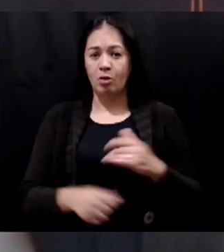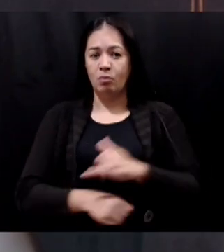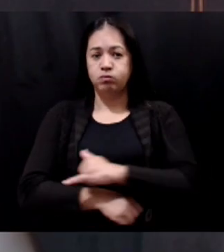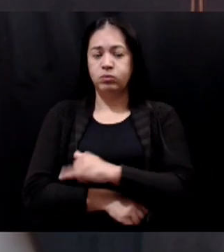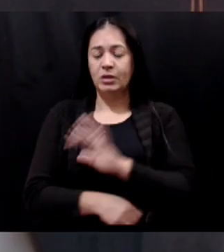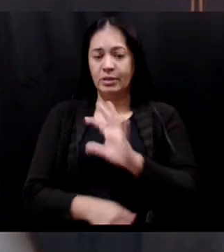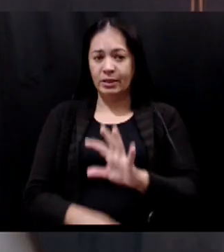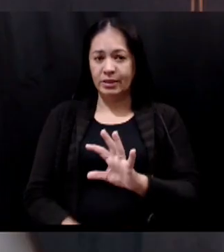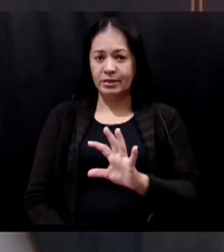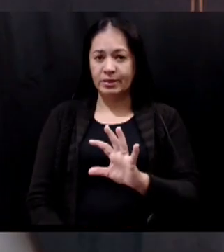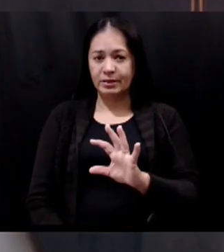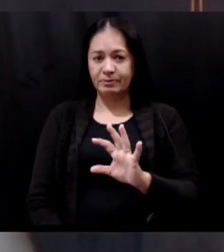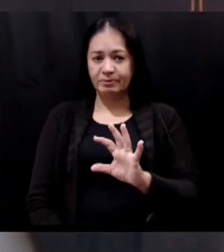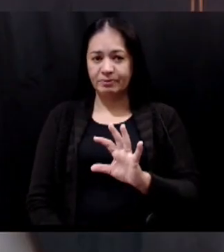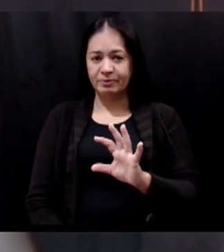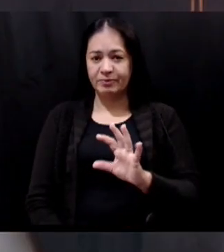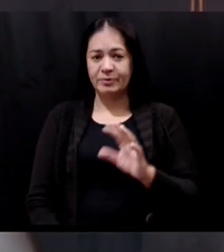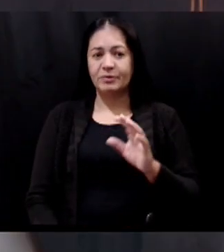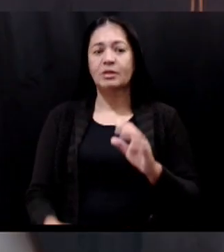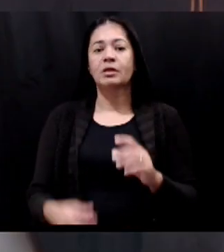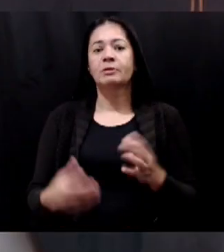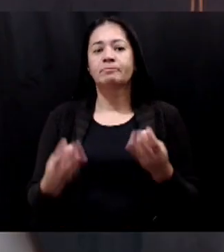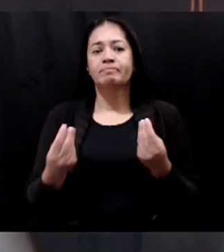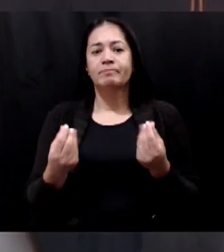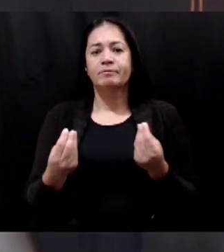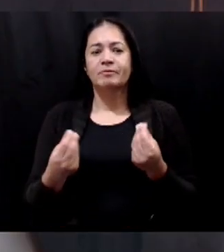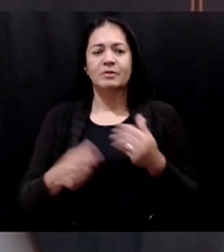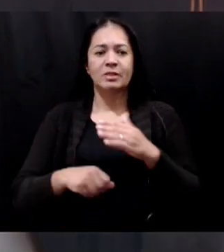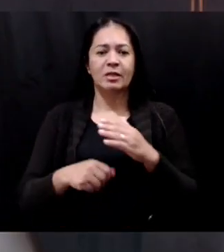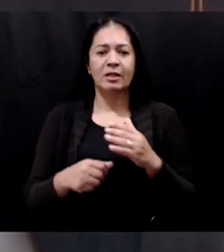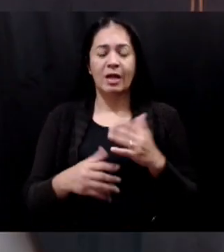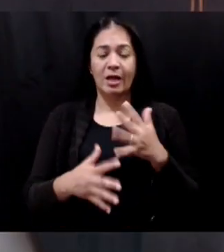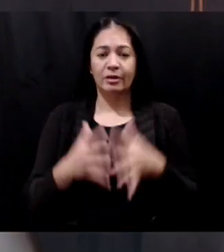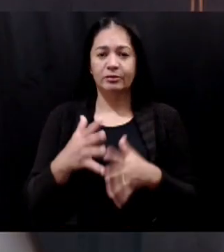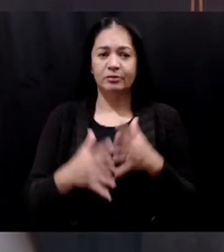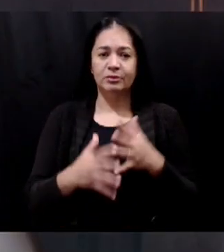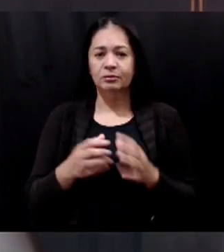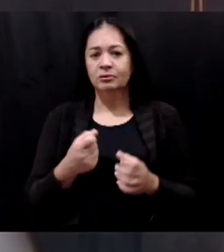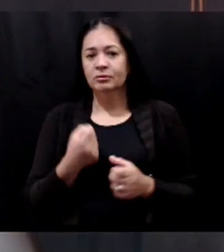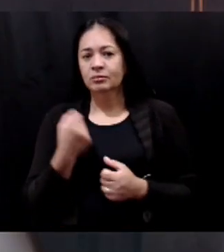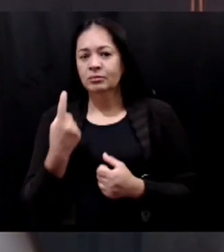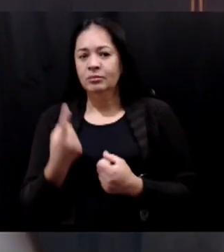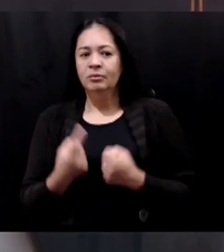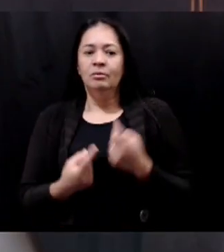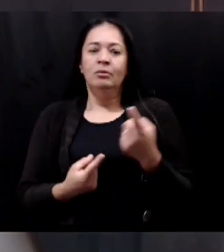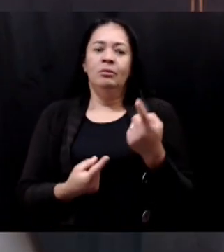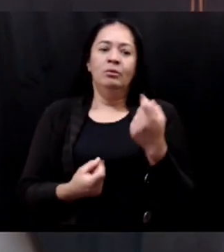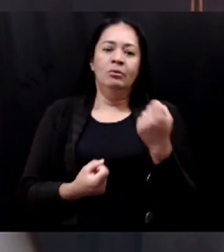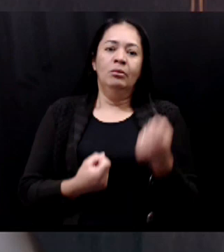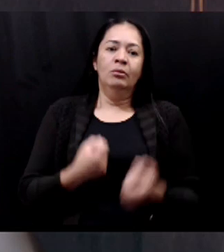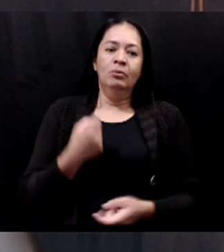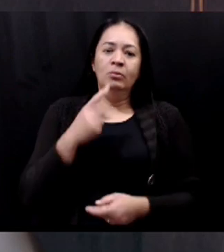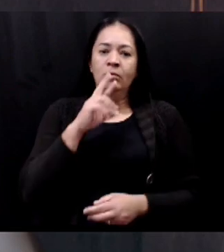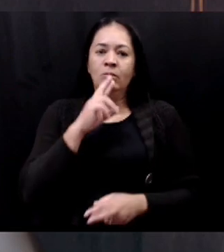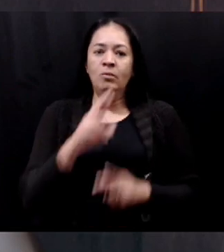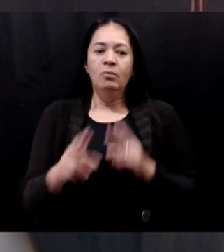né, essas substâncias, eles atrapalham algumas respostas metabólicas. Uhum. Então, principalmente quando a gente